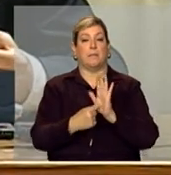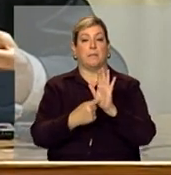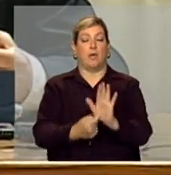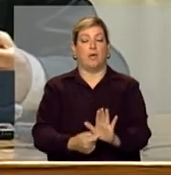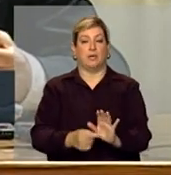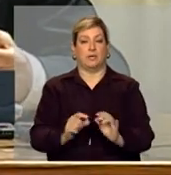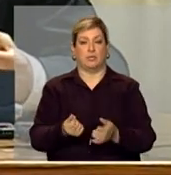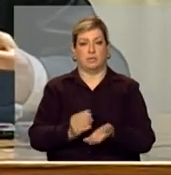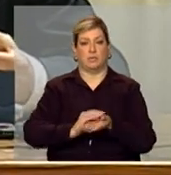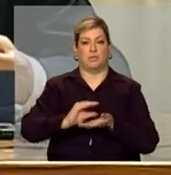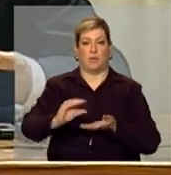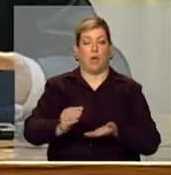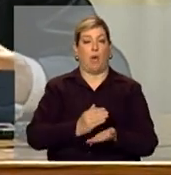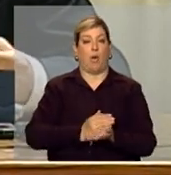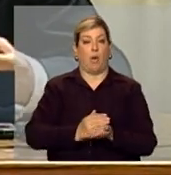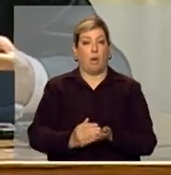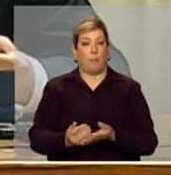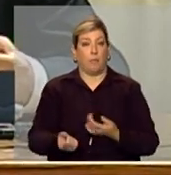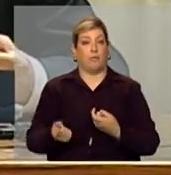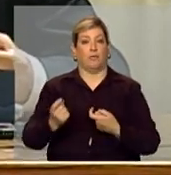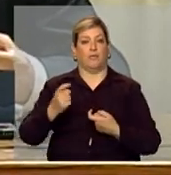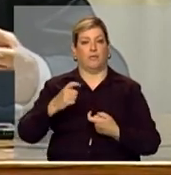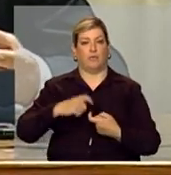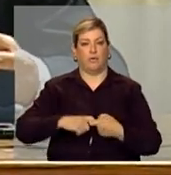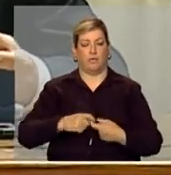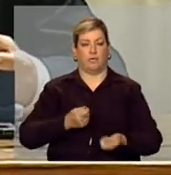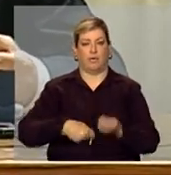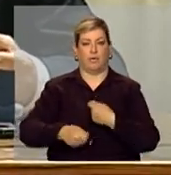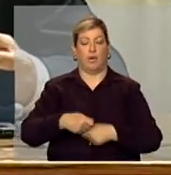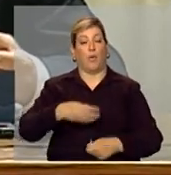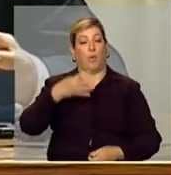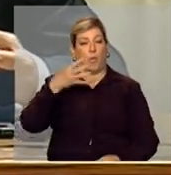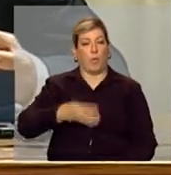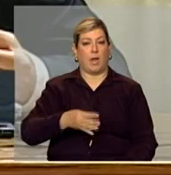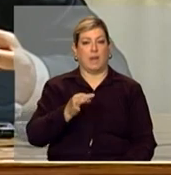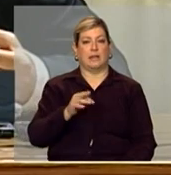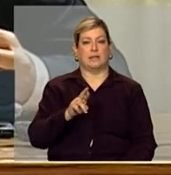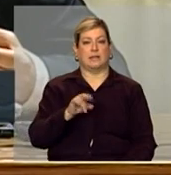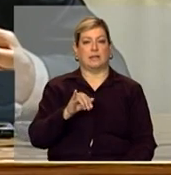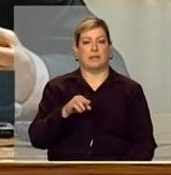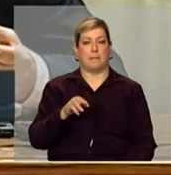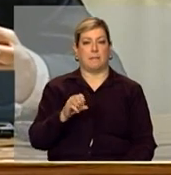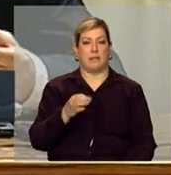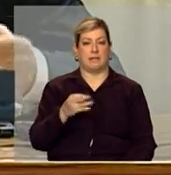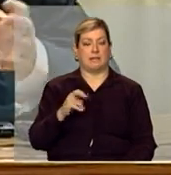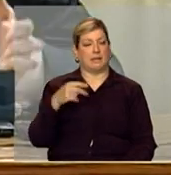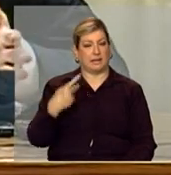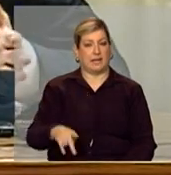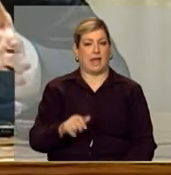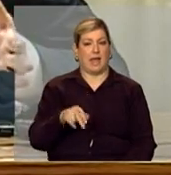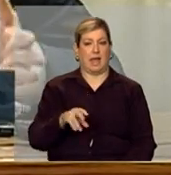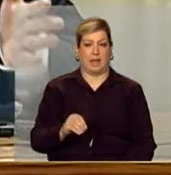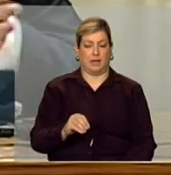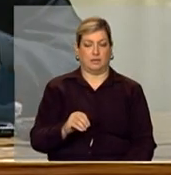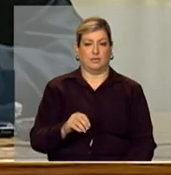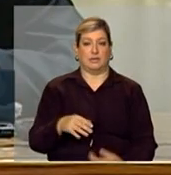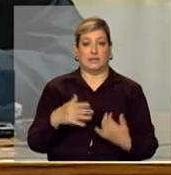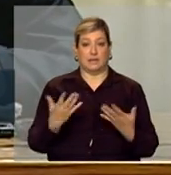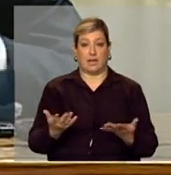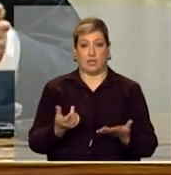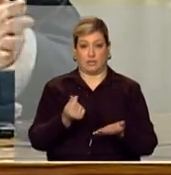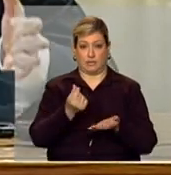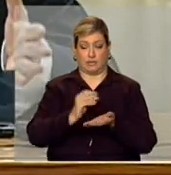investimento começou a se recuperar no quarto trimestre deste ano né o investimento e a